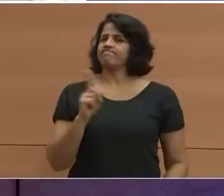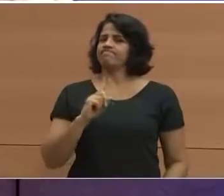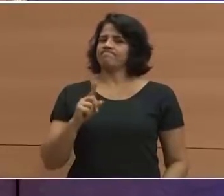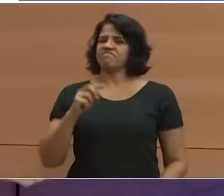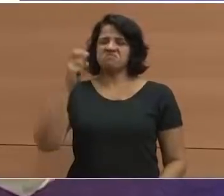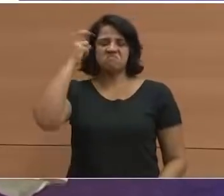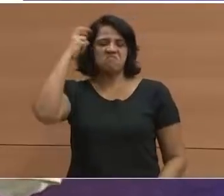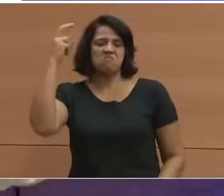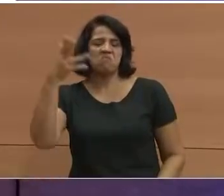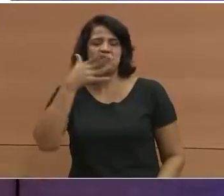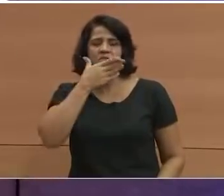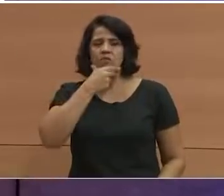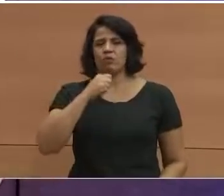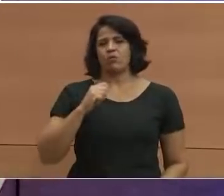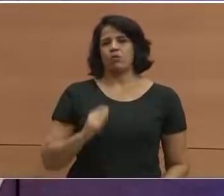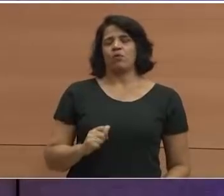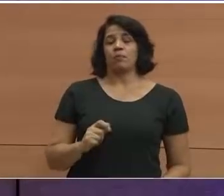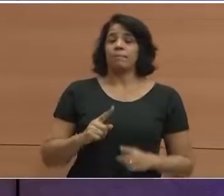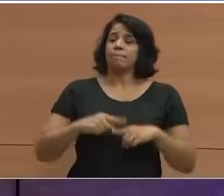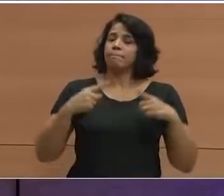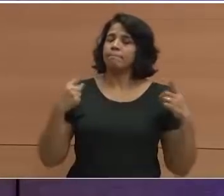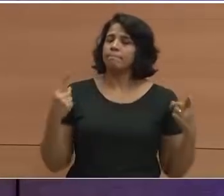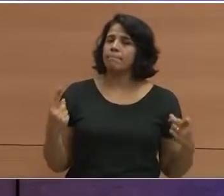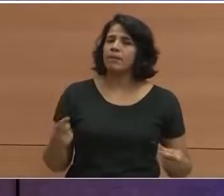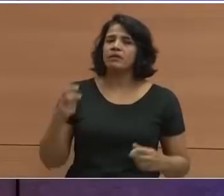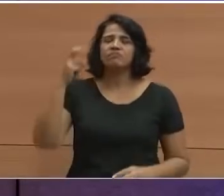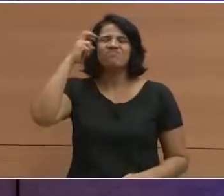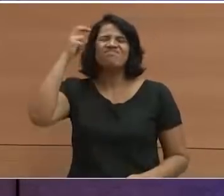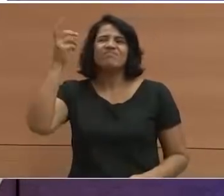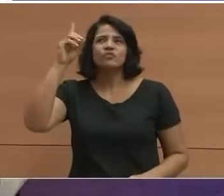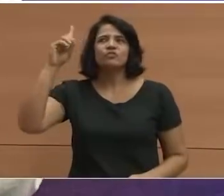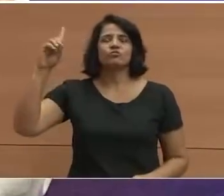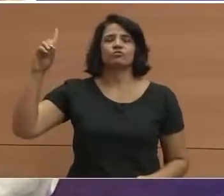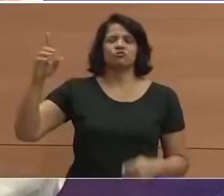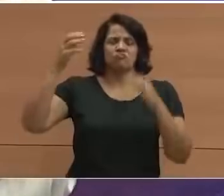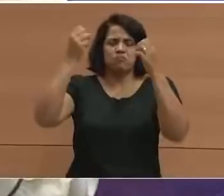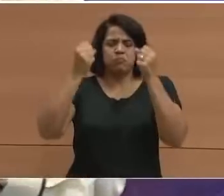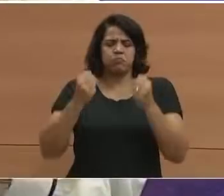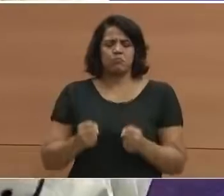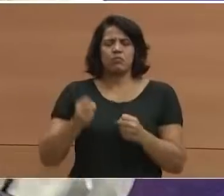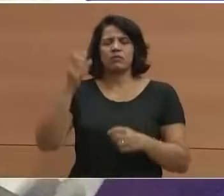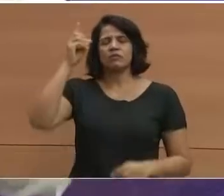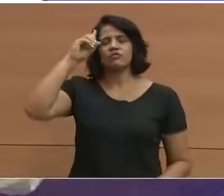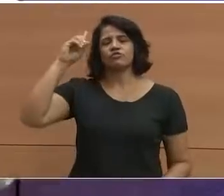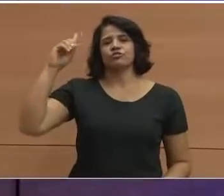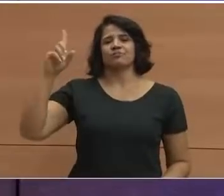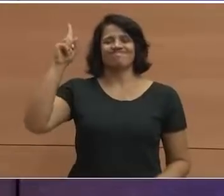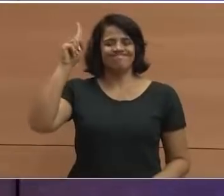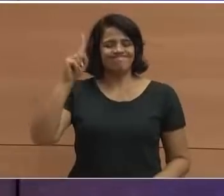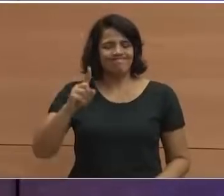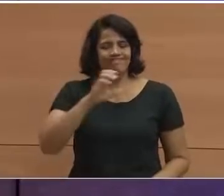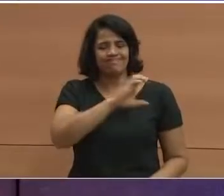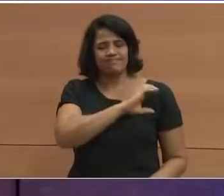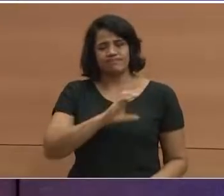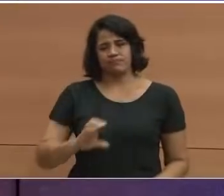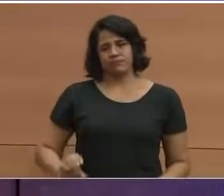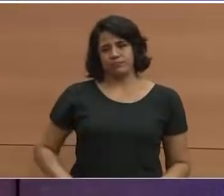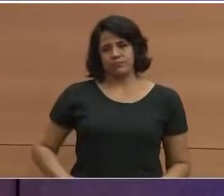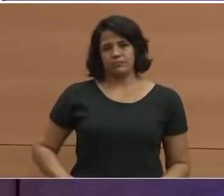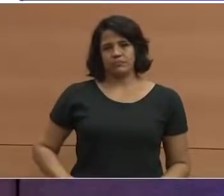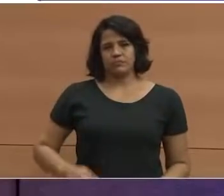e poder de Deus, que é Cristo. Vocês estão entendendo? E é dessa forma,